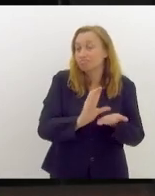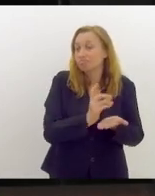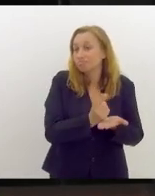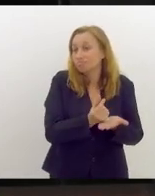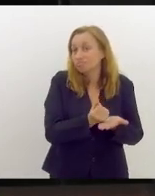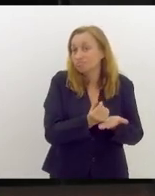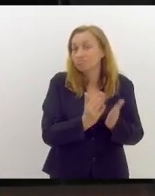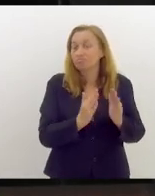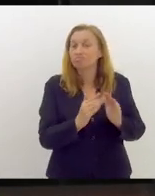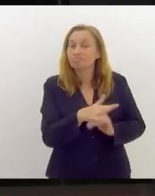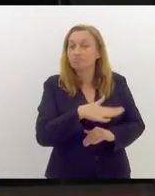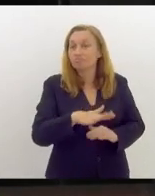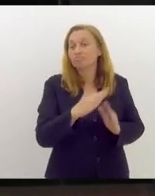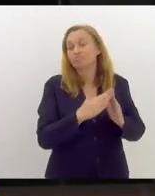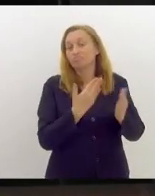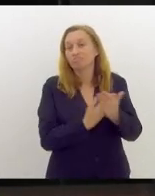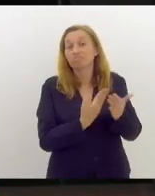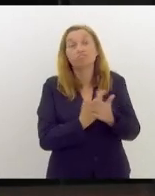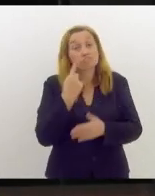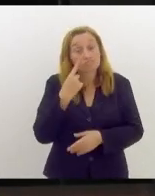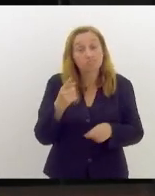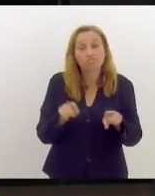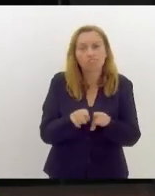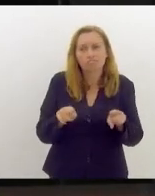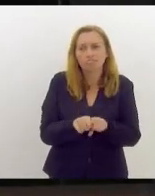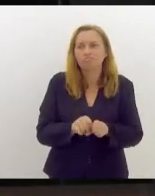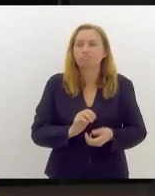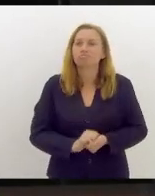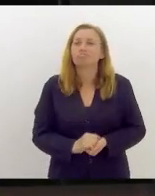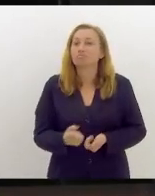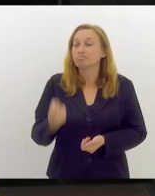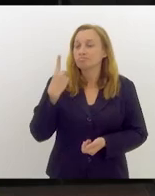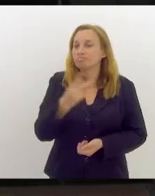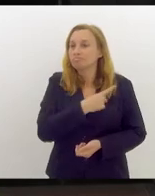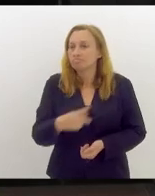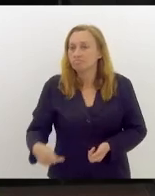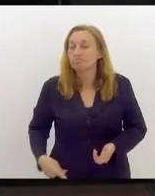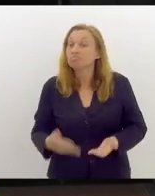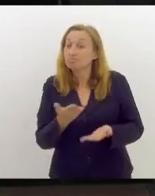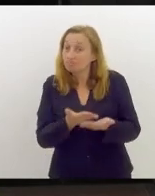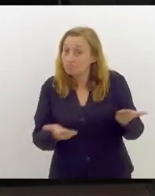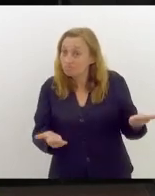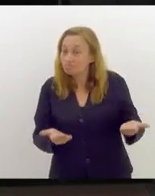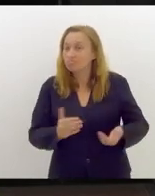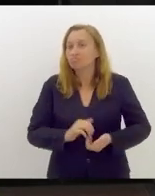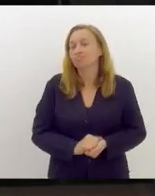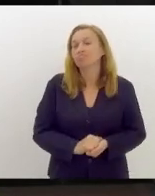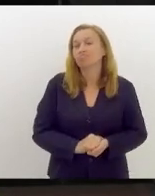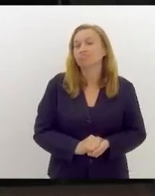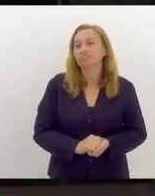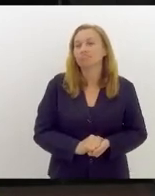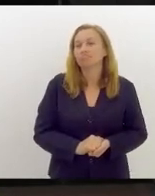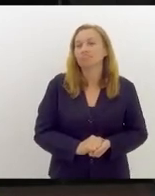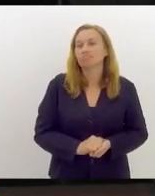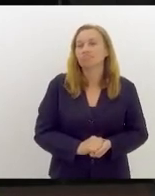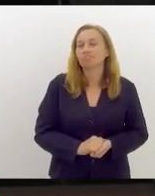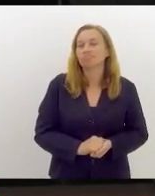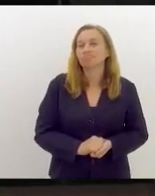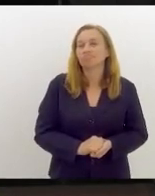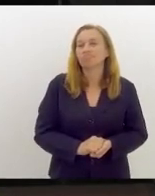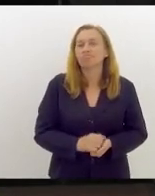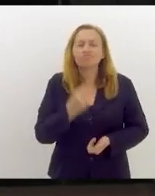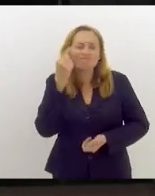merenda escolar a gente viu também o ex-presidente perdedor também apostando numa